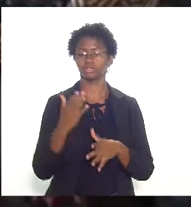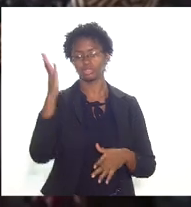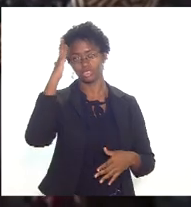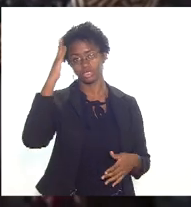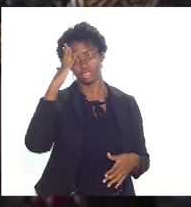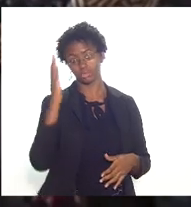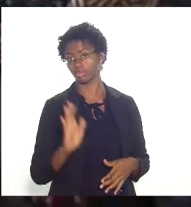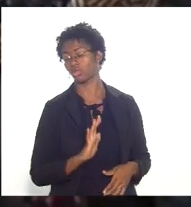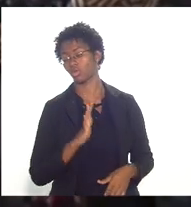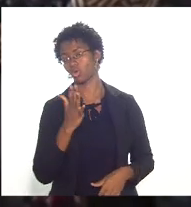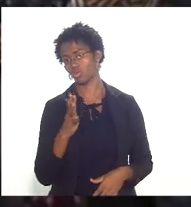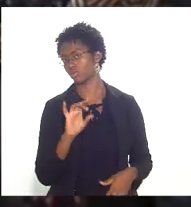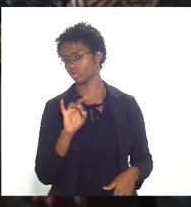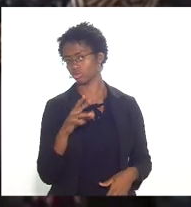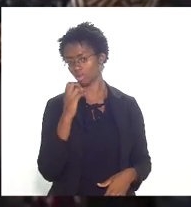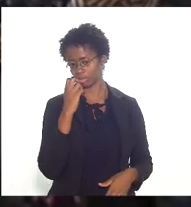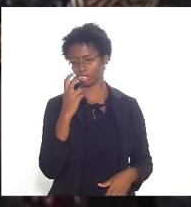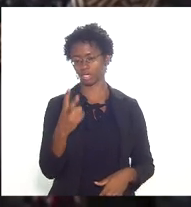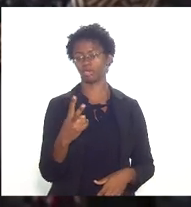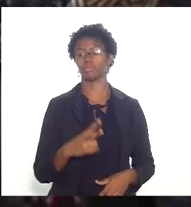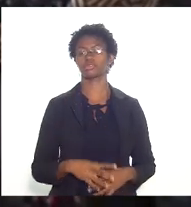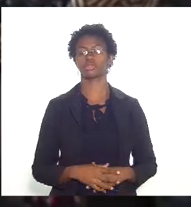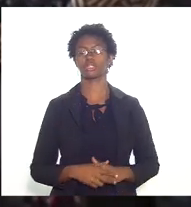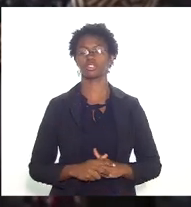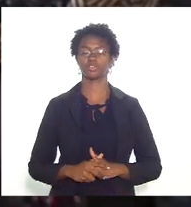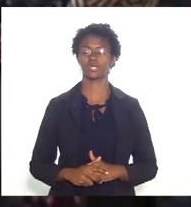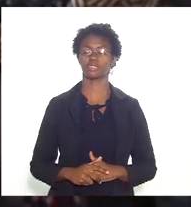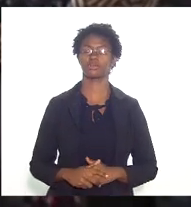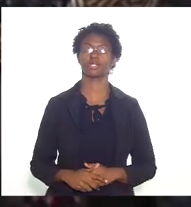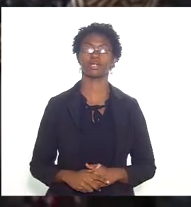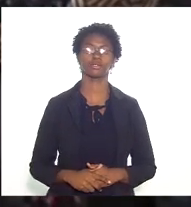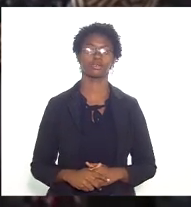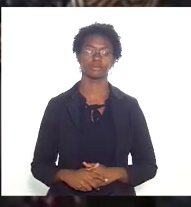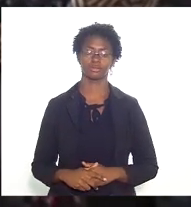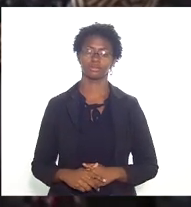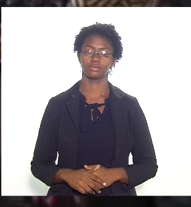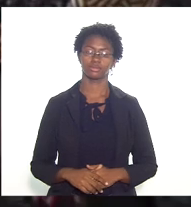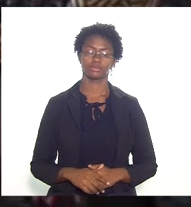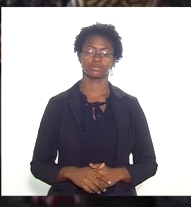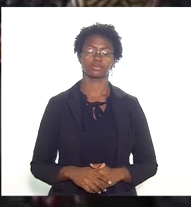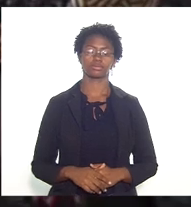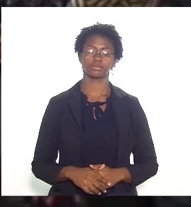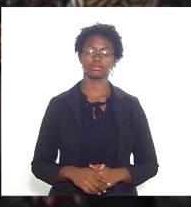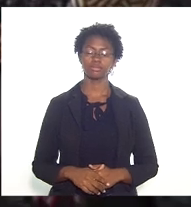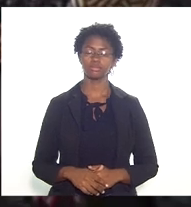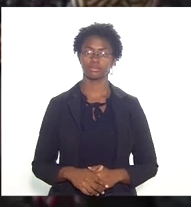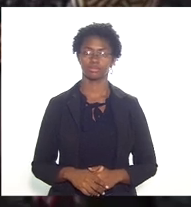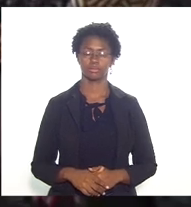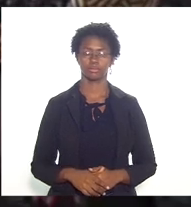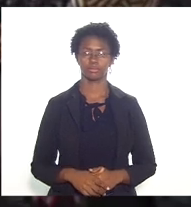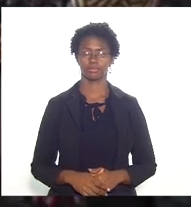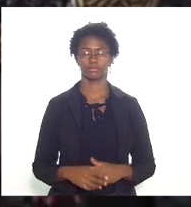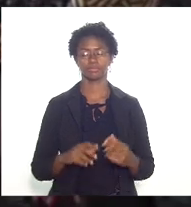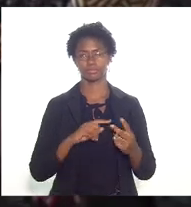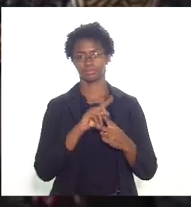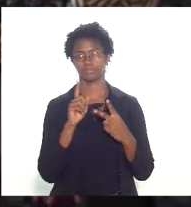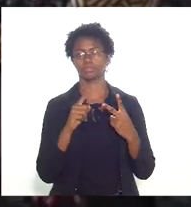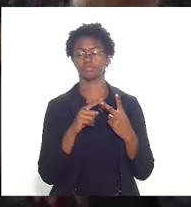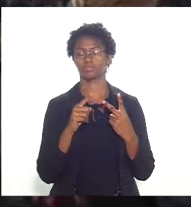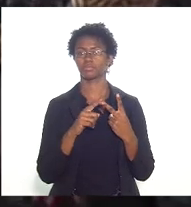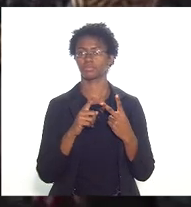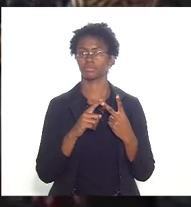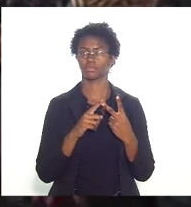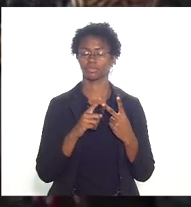Basta ver o que a gente tem tem consumido a outra coisa